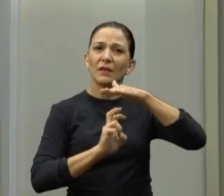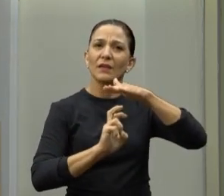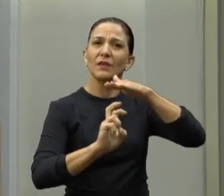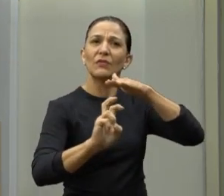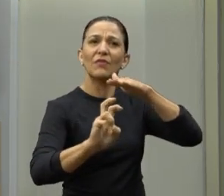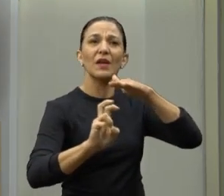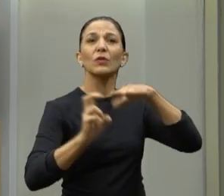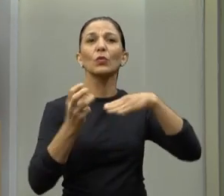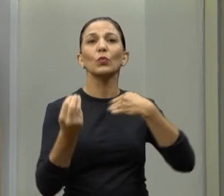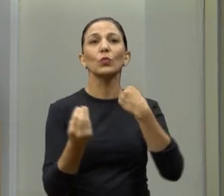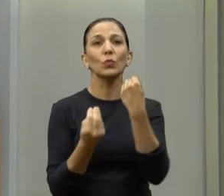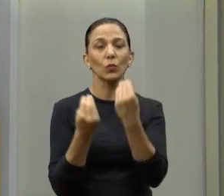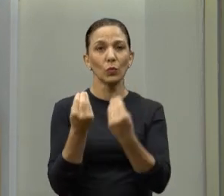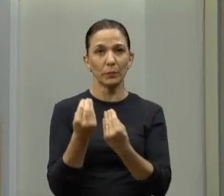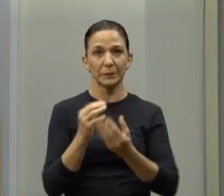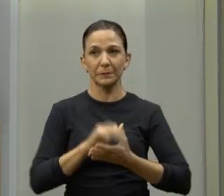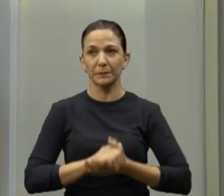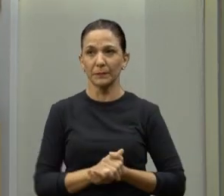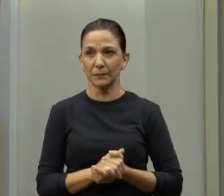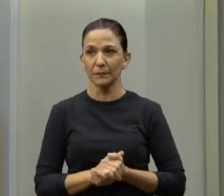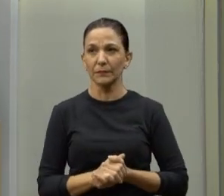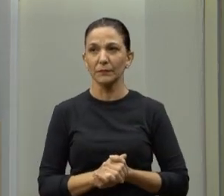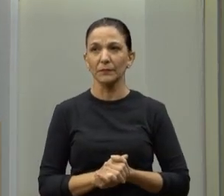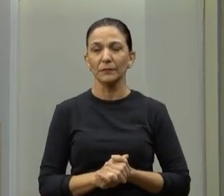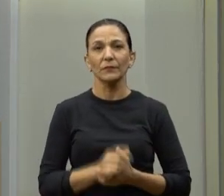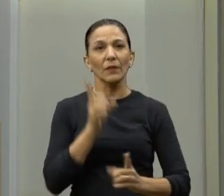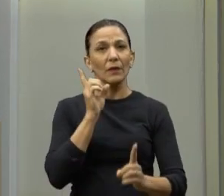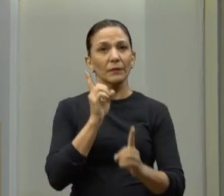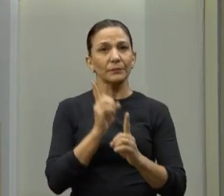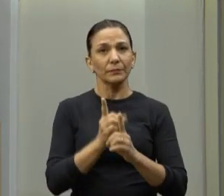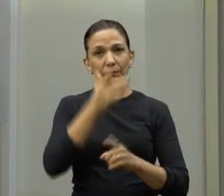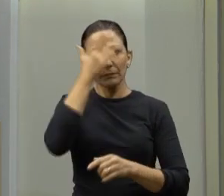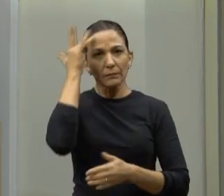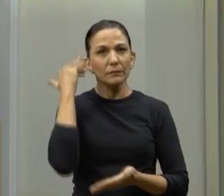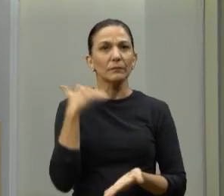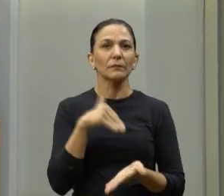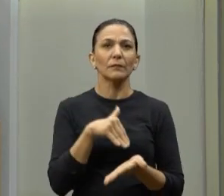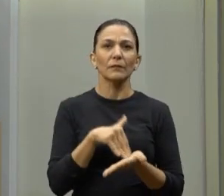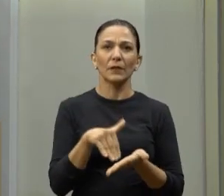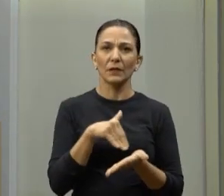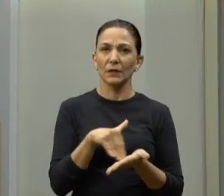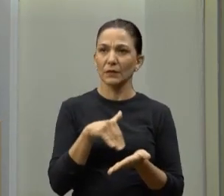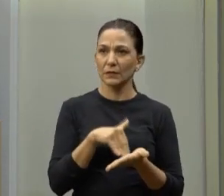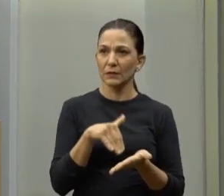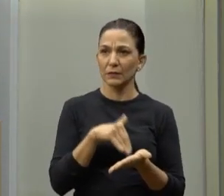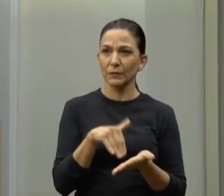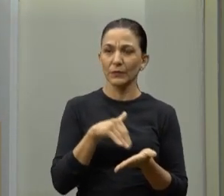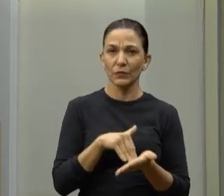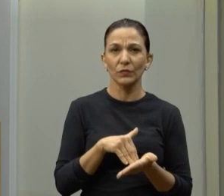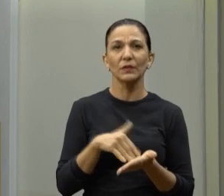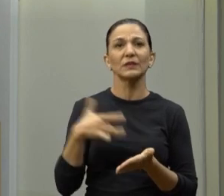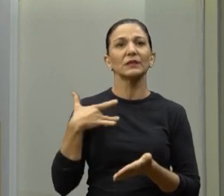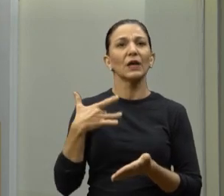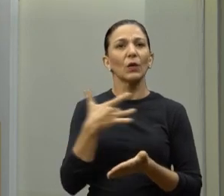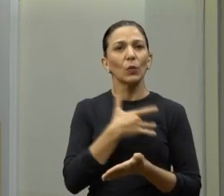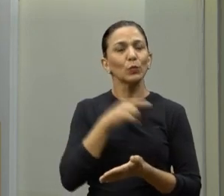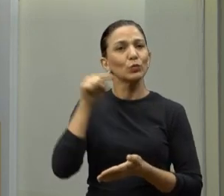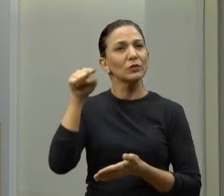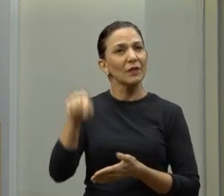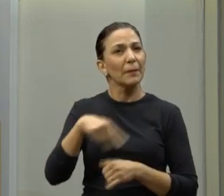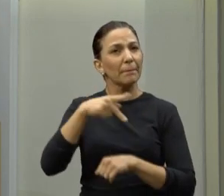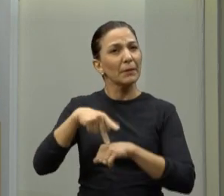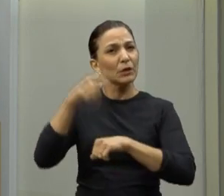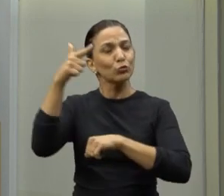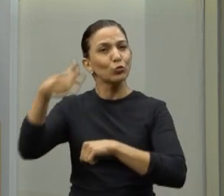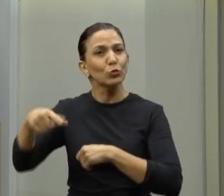dinamismo e também encontrei né com responsáveis pela secretaria do que seria aqui a secretaria da saúde para dialogar sobre saúde